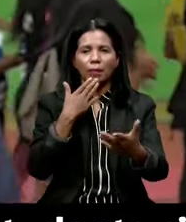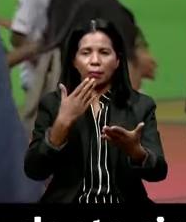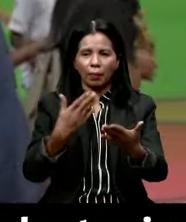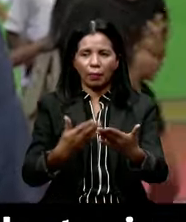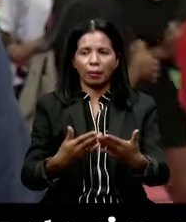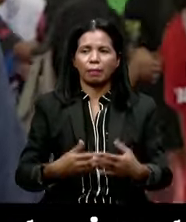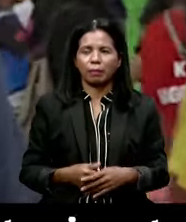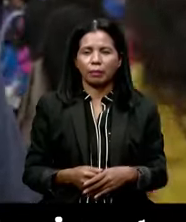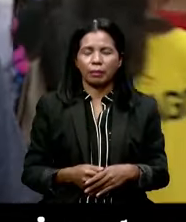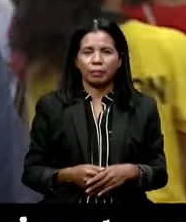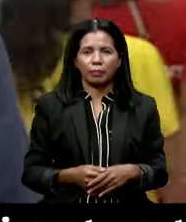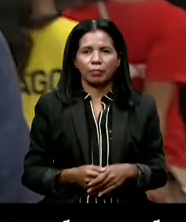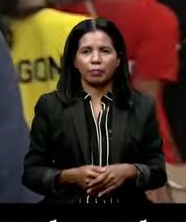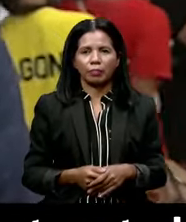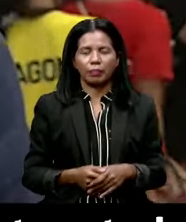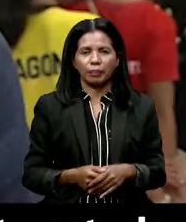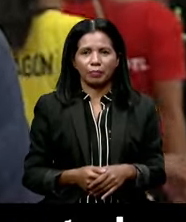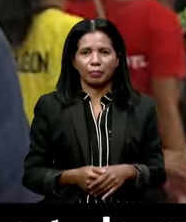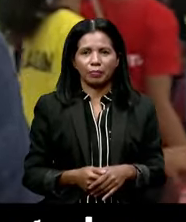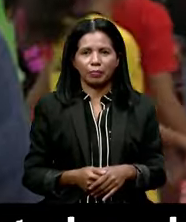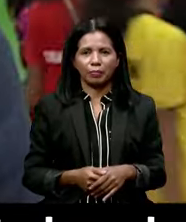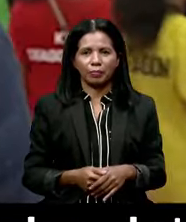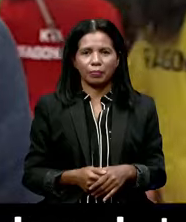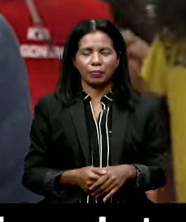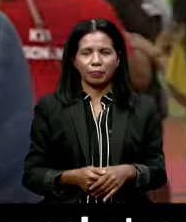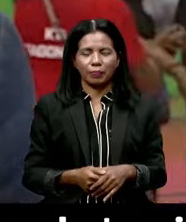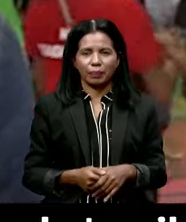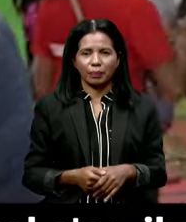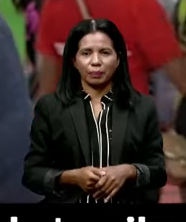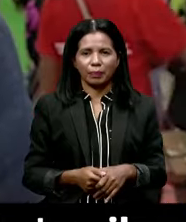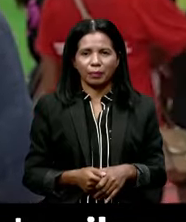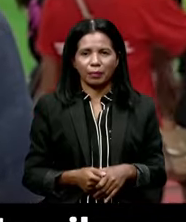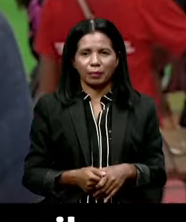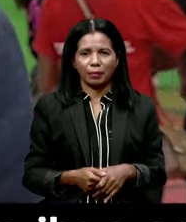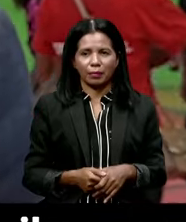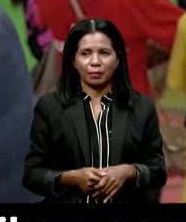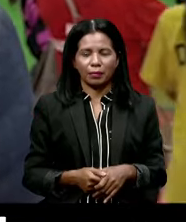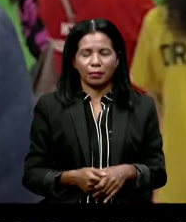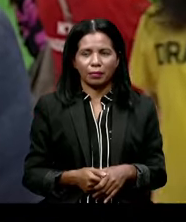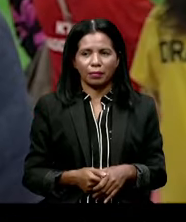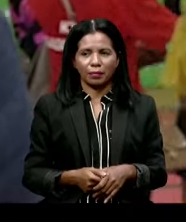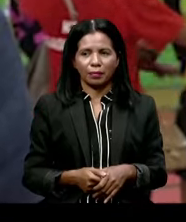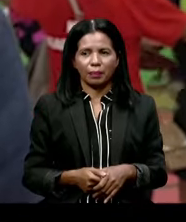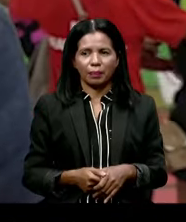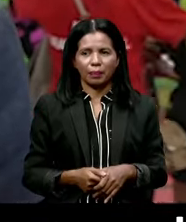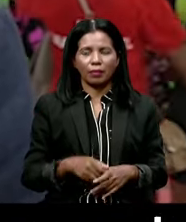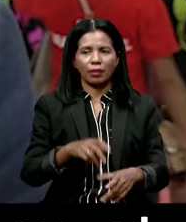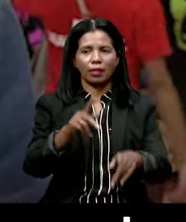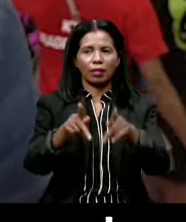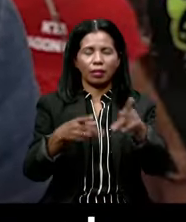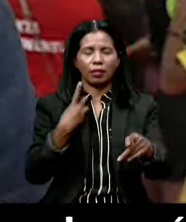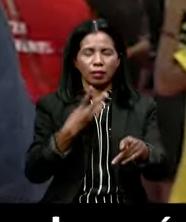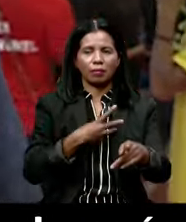satu bel muda Hanoi. Muda halok tambai dene kompetisan lawas para tu anesan halok ni bel muda. Keso pogo pe